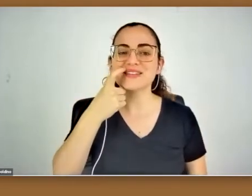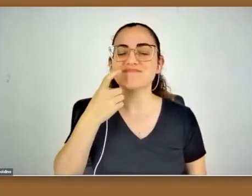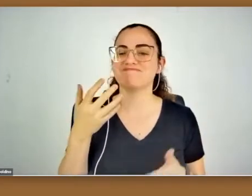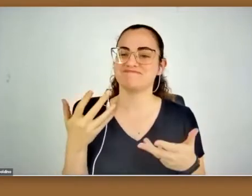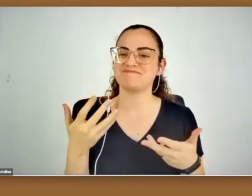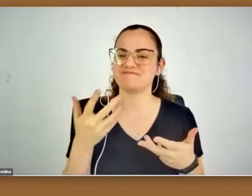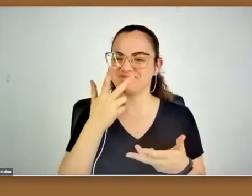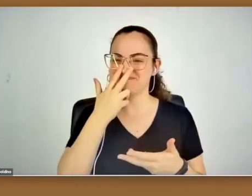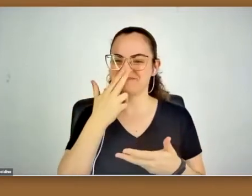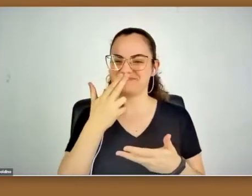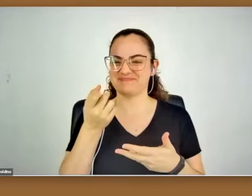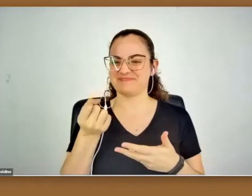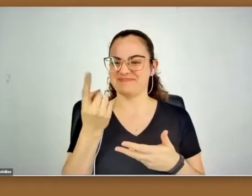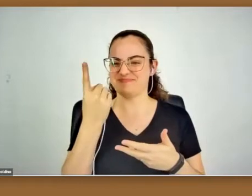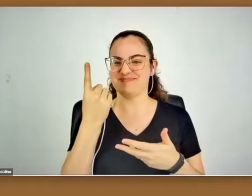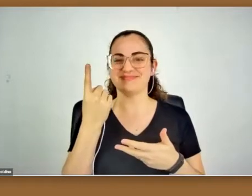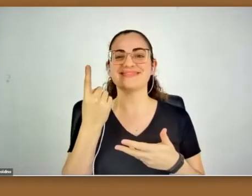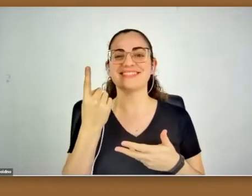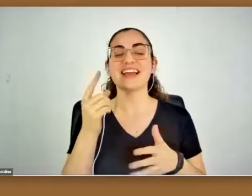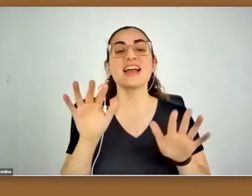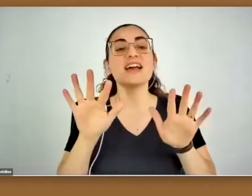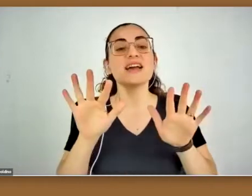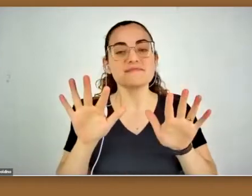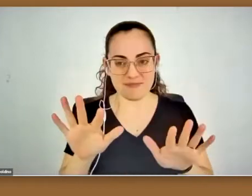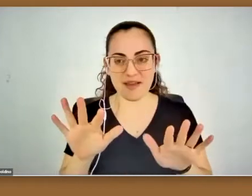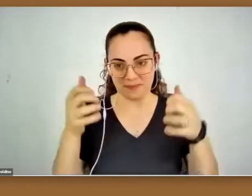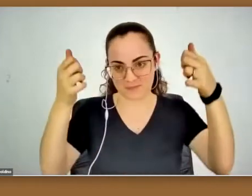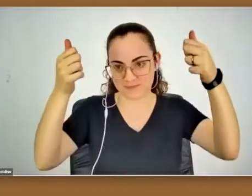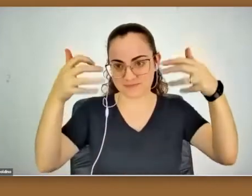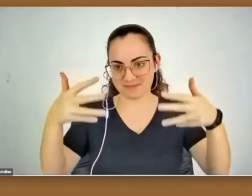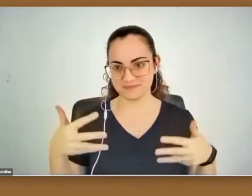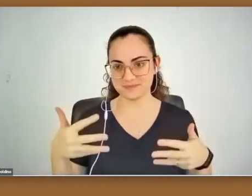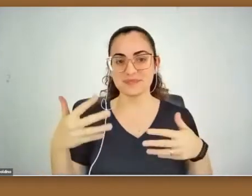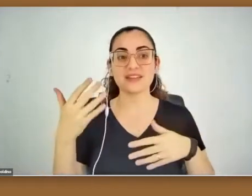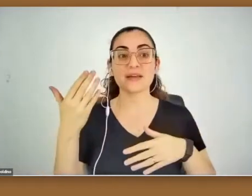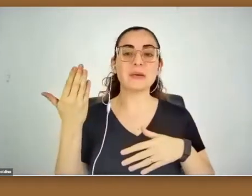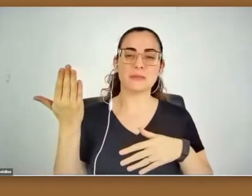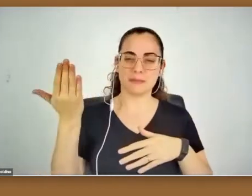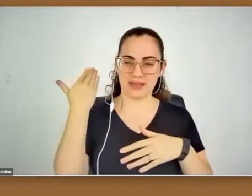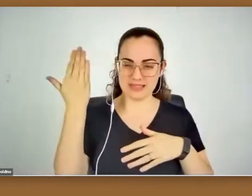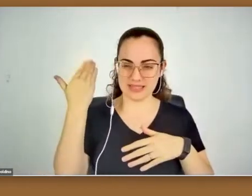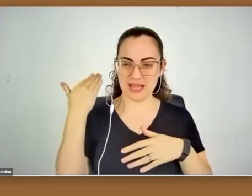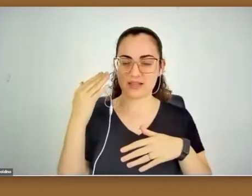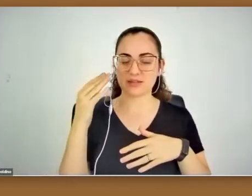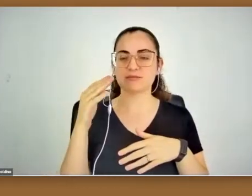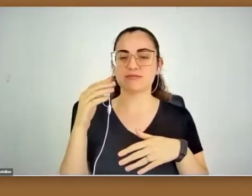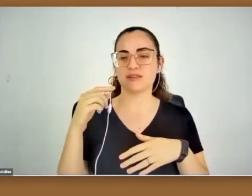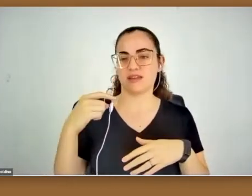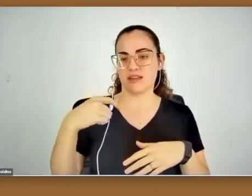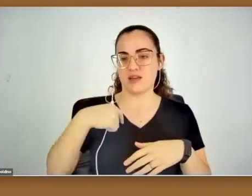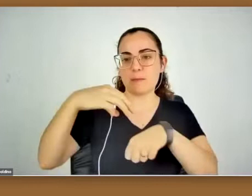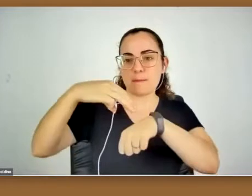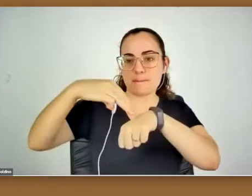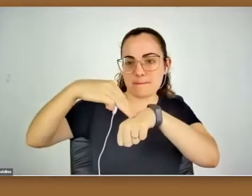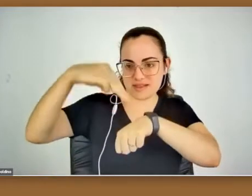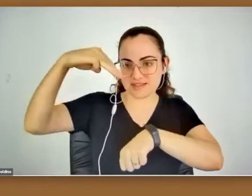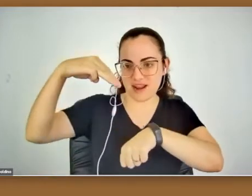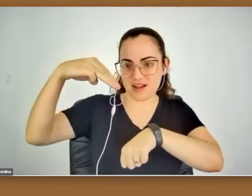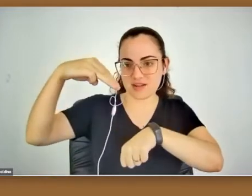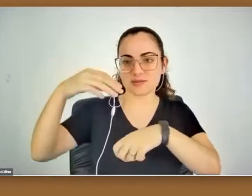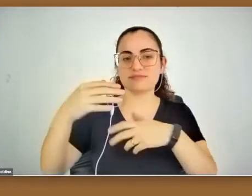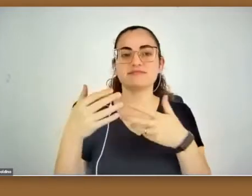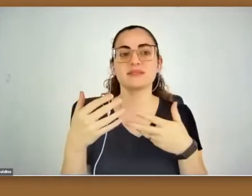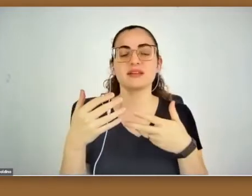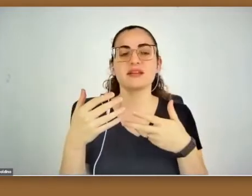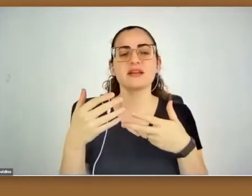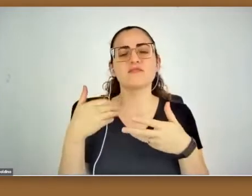durante o meu mestrado, né, até na graduação mesmo, eu comecei a trabalhar com doenças transmissíveis. E a partir daí, né, no